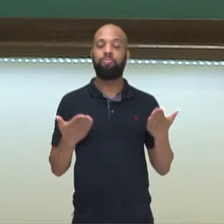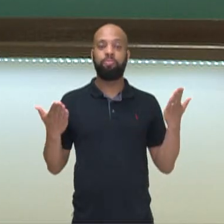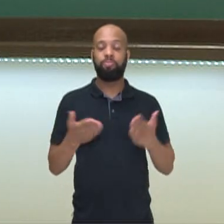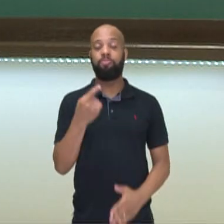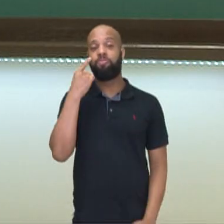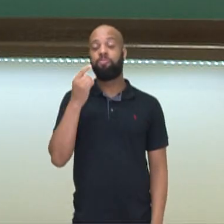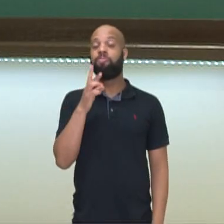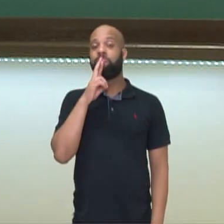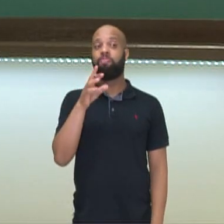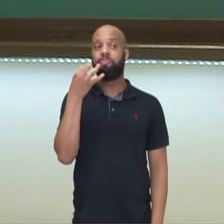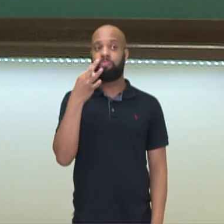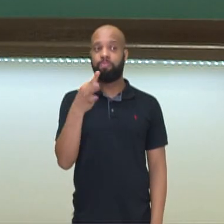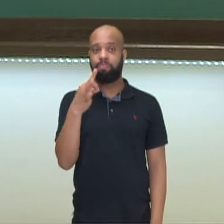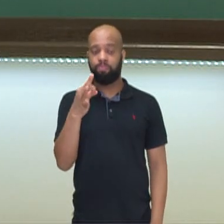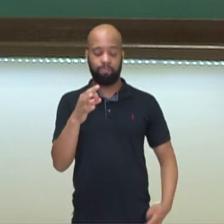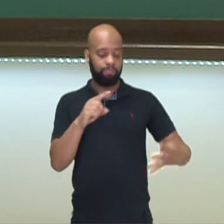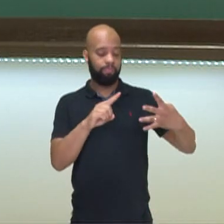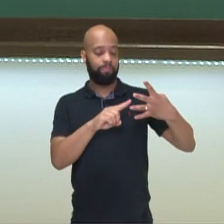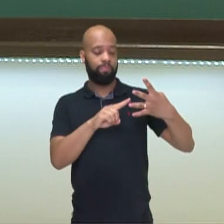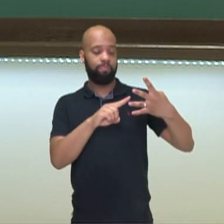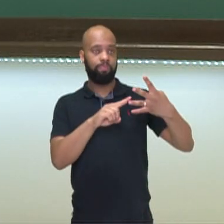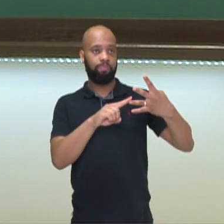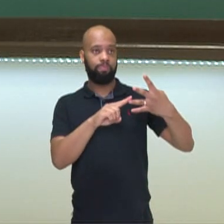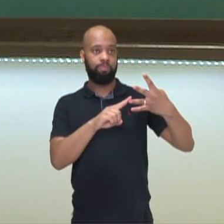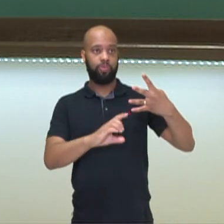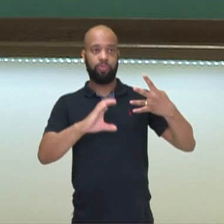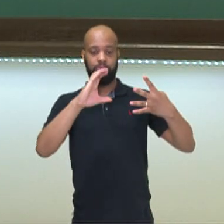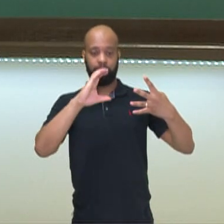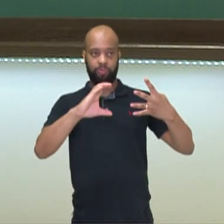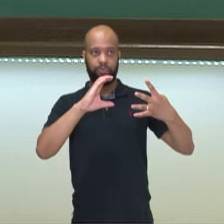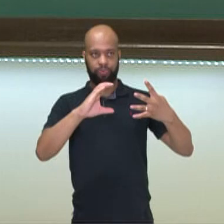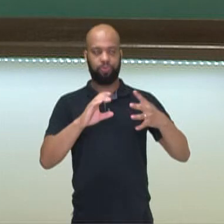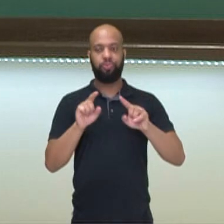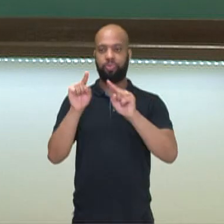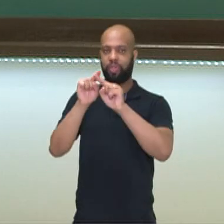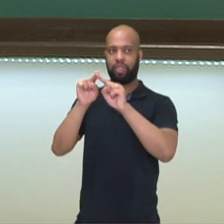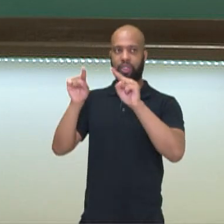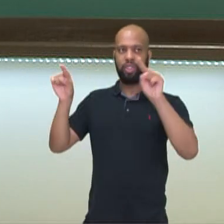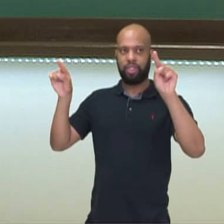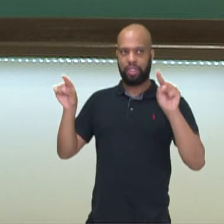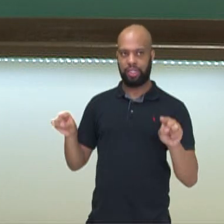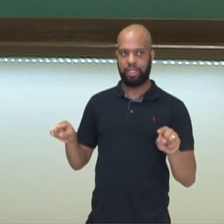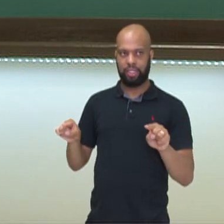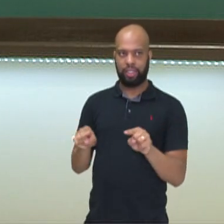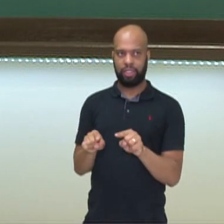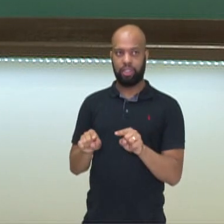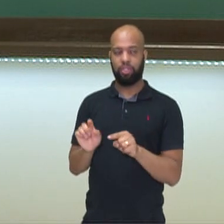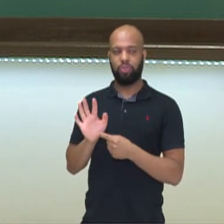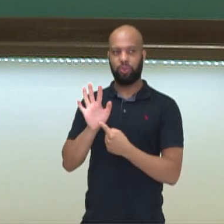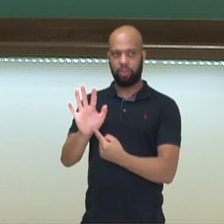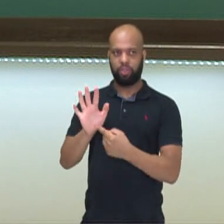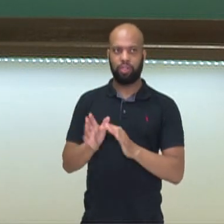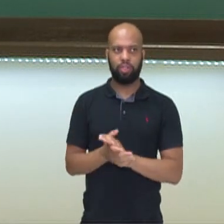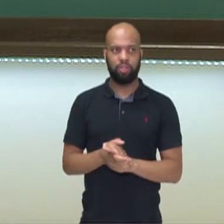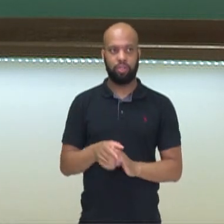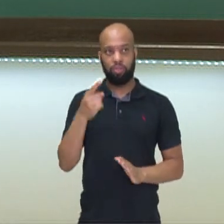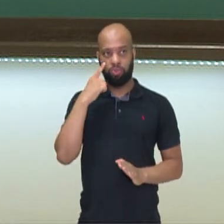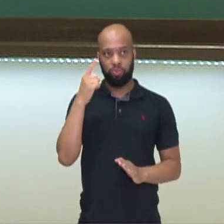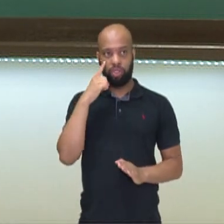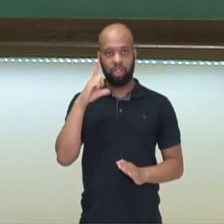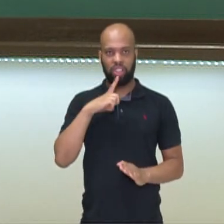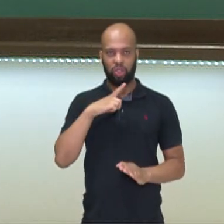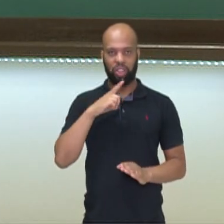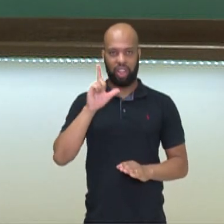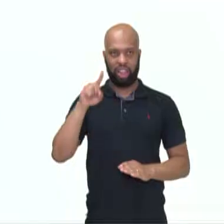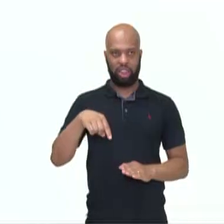Ver a resposta aqui, gente. Essa charge, deixa eu voltar. Gente, lembrando